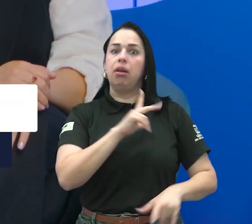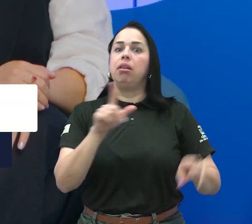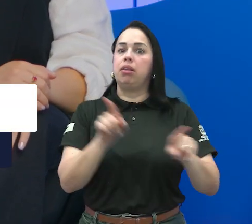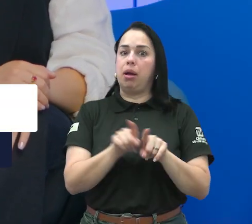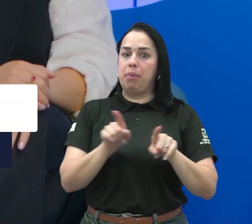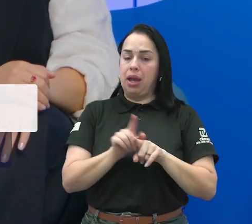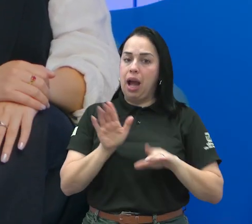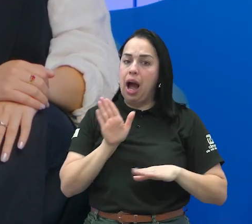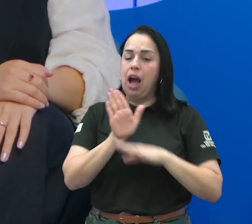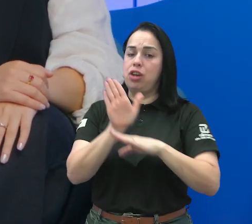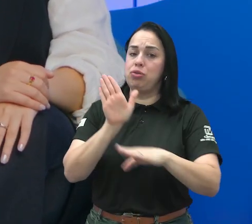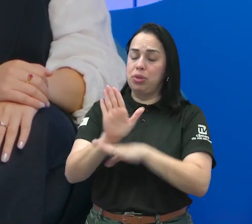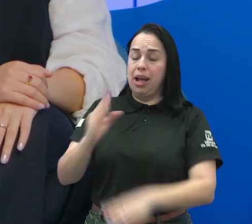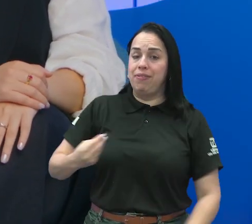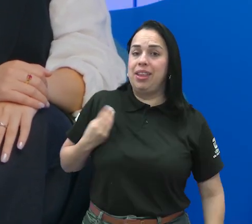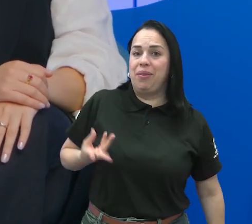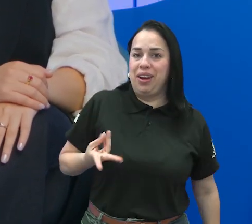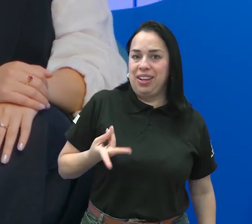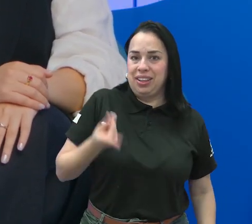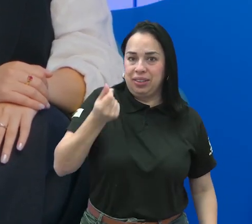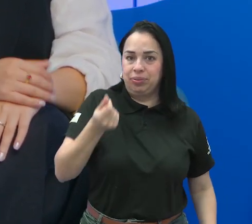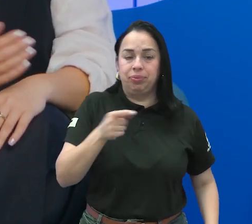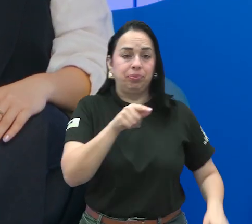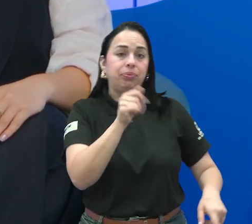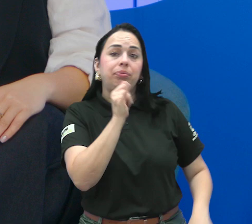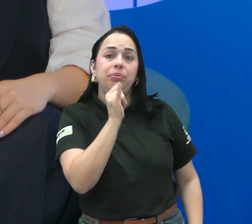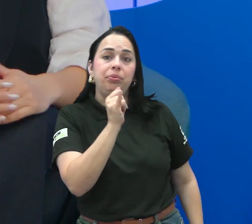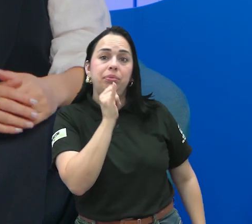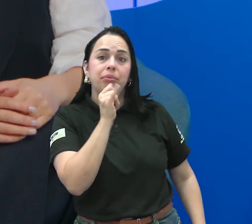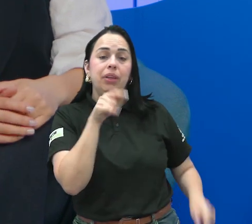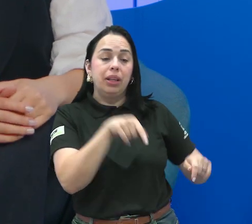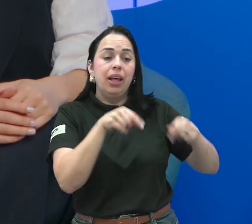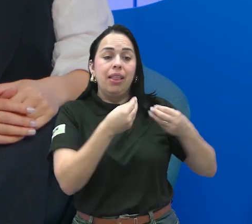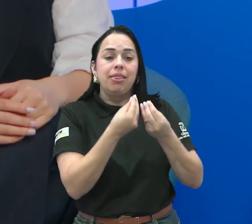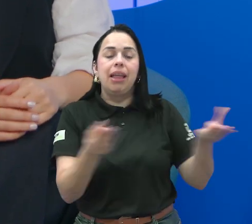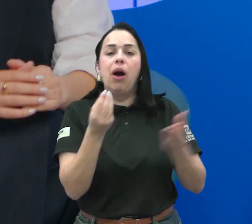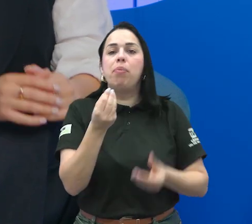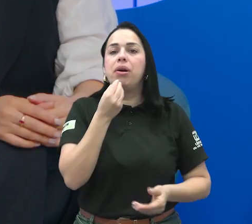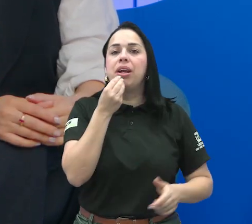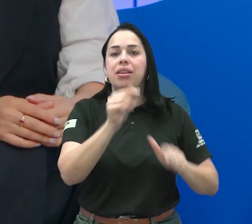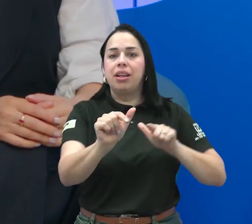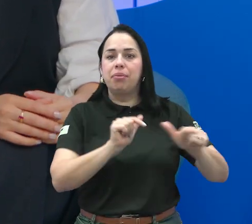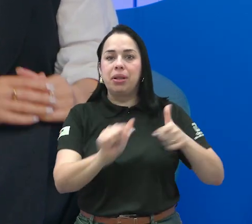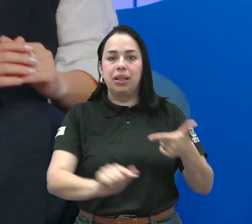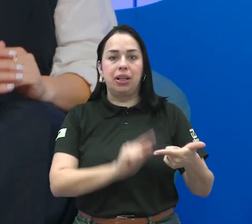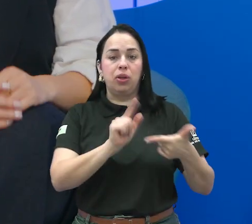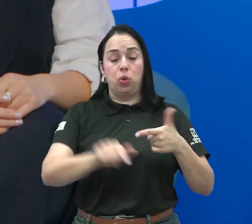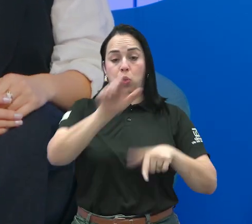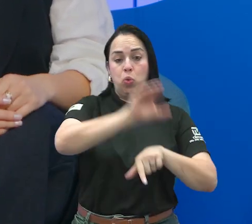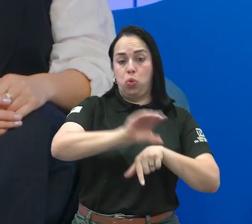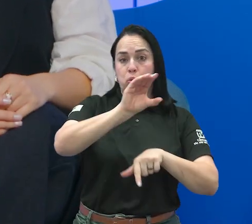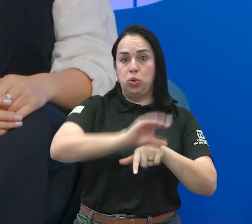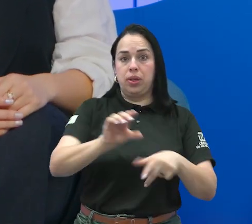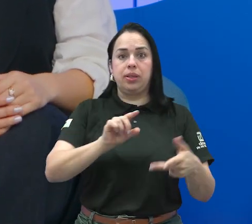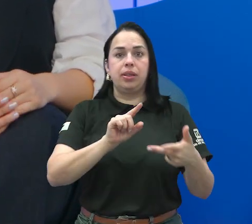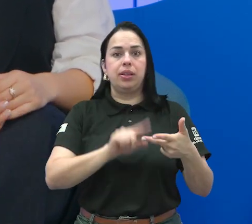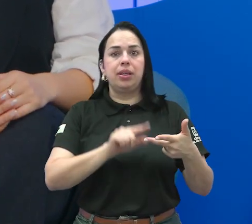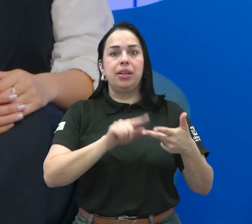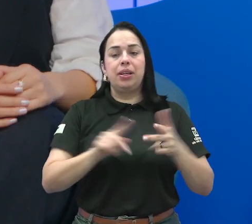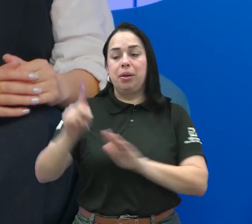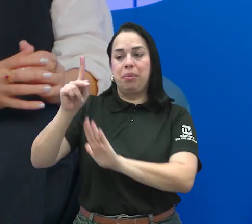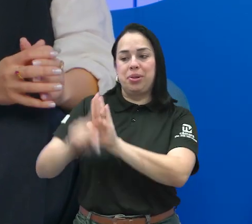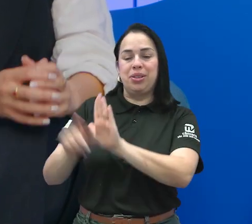na soma de esforços pela qualidade de vida. Ela pode, por exemplo, ampliar oportunidades de trabalho, oferecer capacitação e